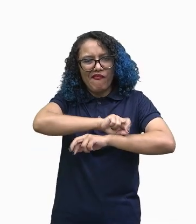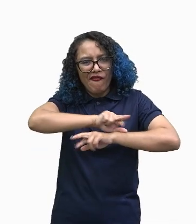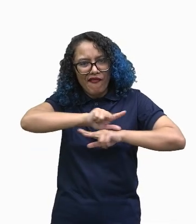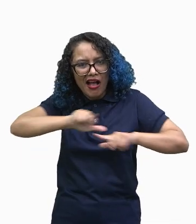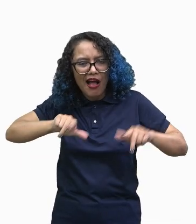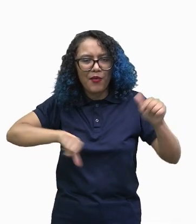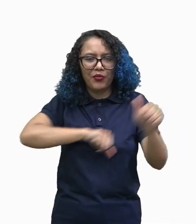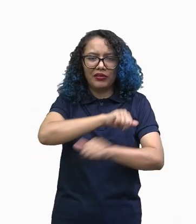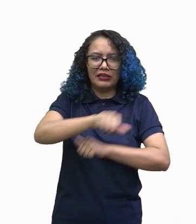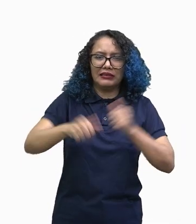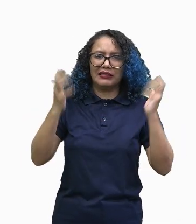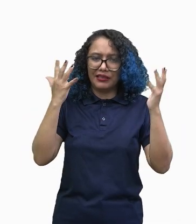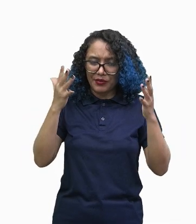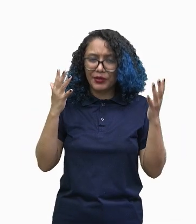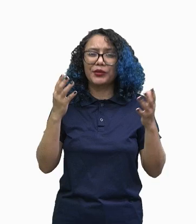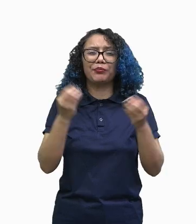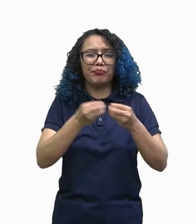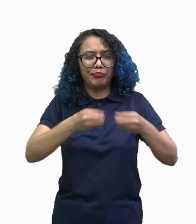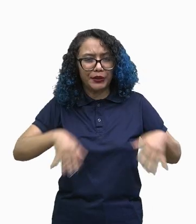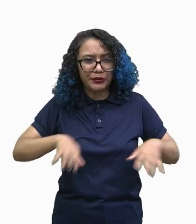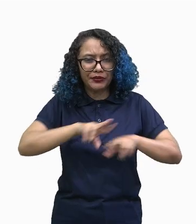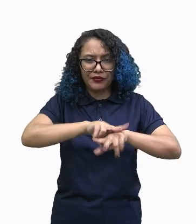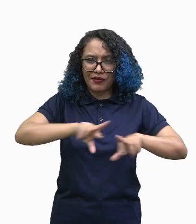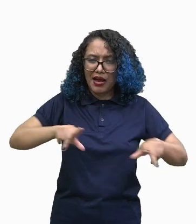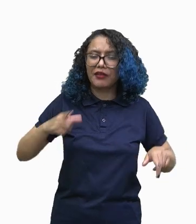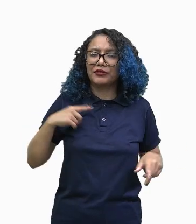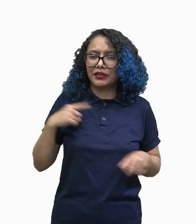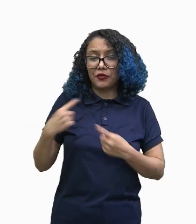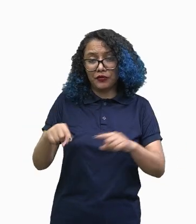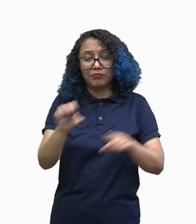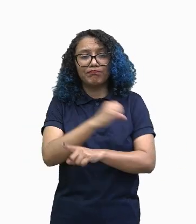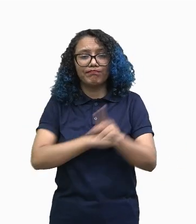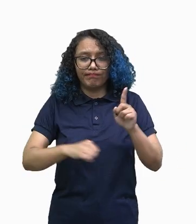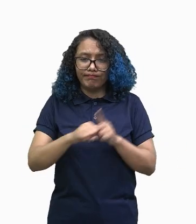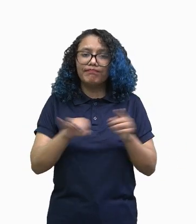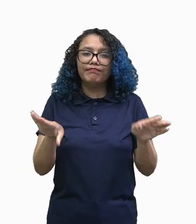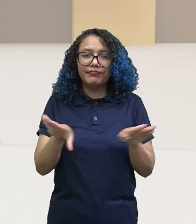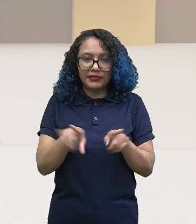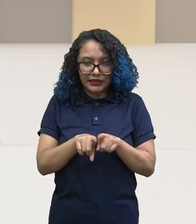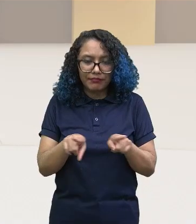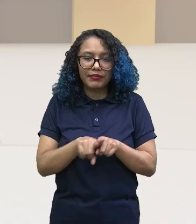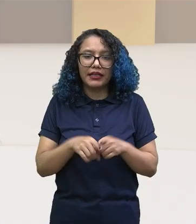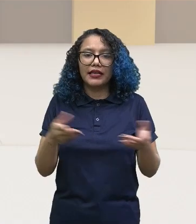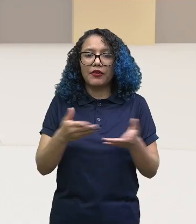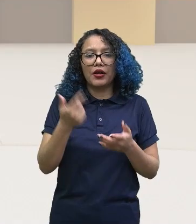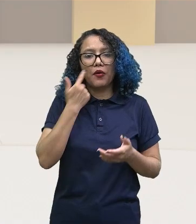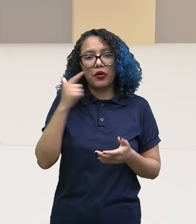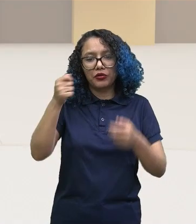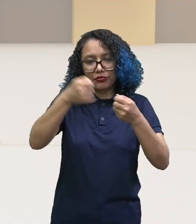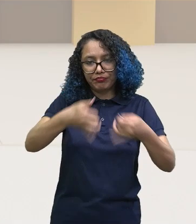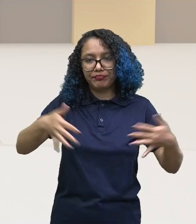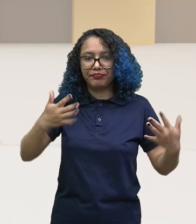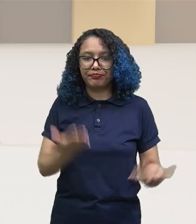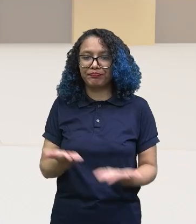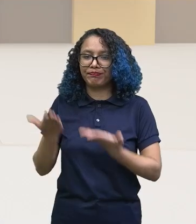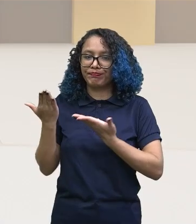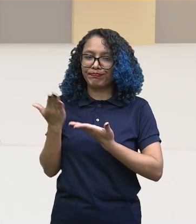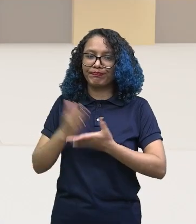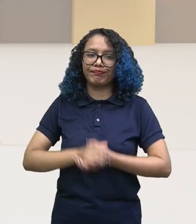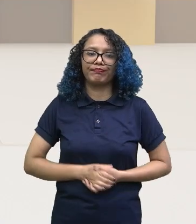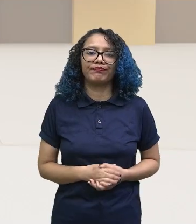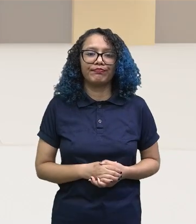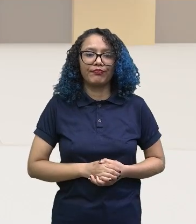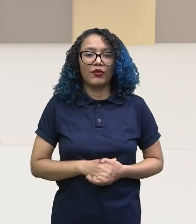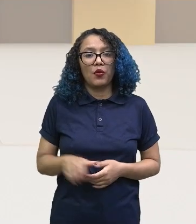mudanças climáticas e conflitos sociais. E aí nós temos mais um mapa mental, veja aí, olha só, o